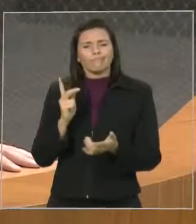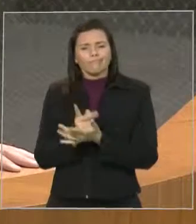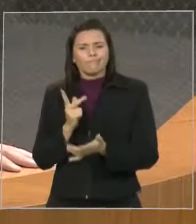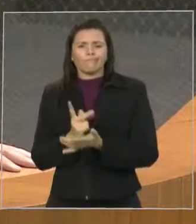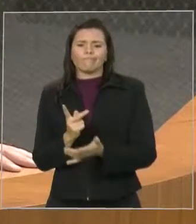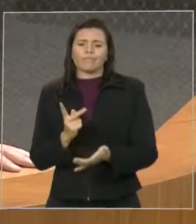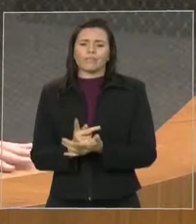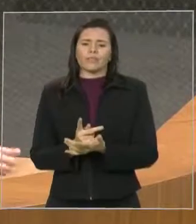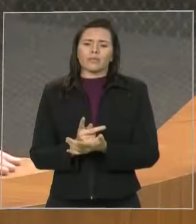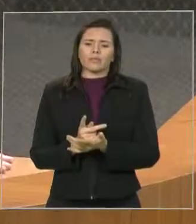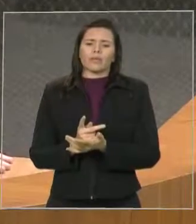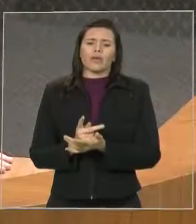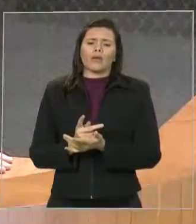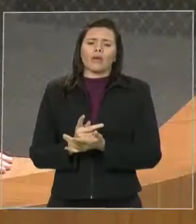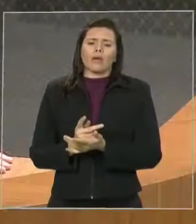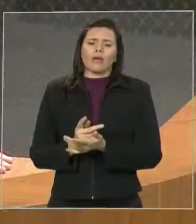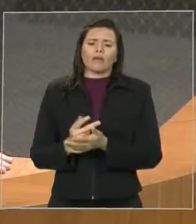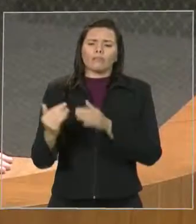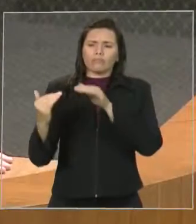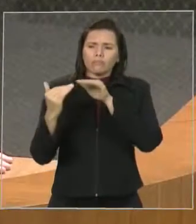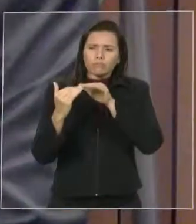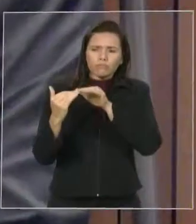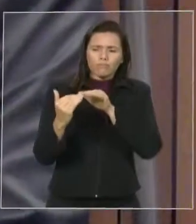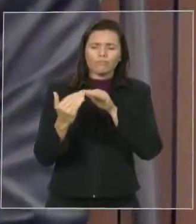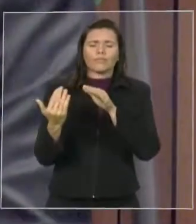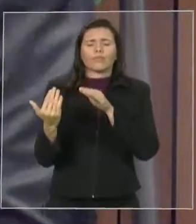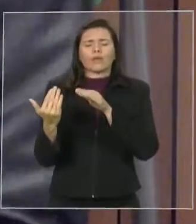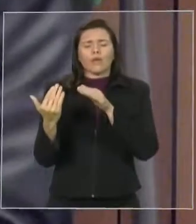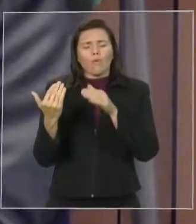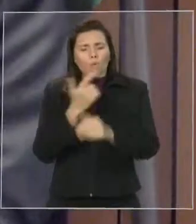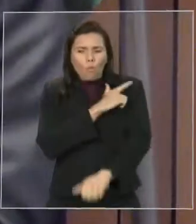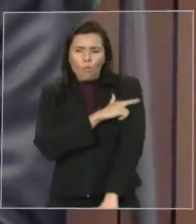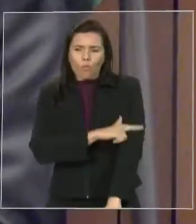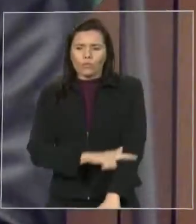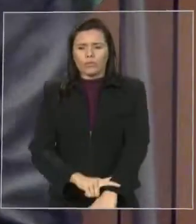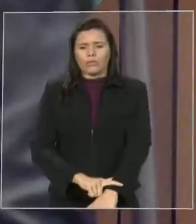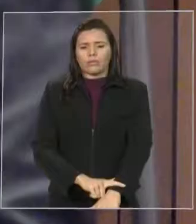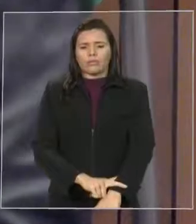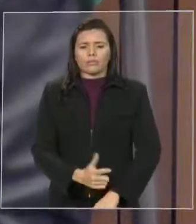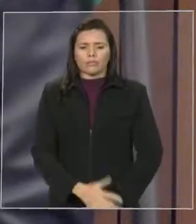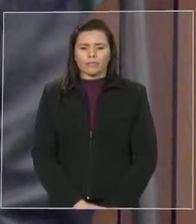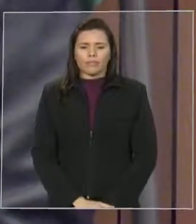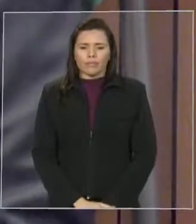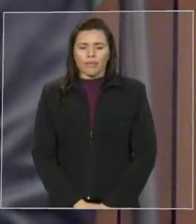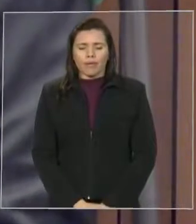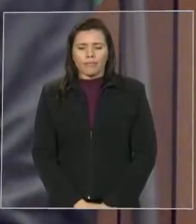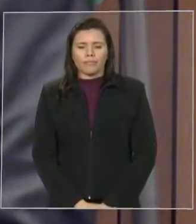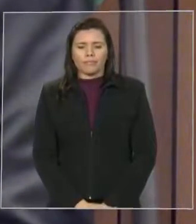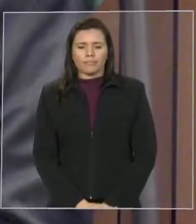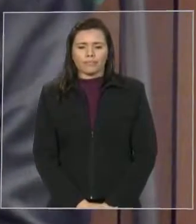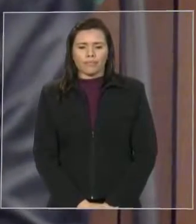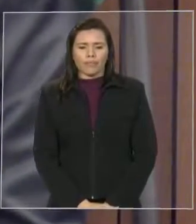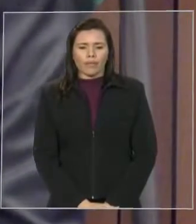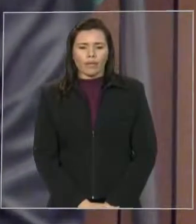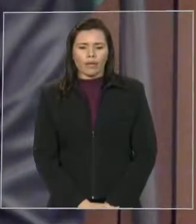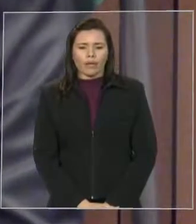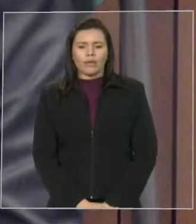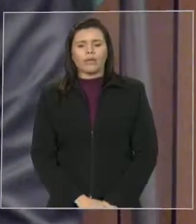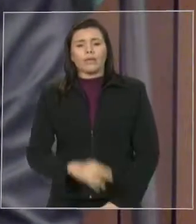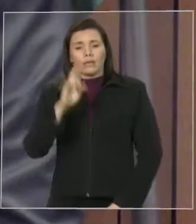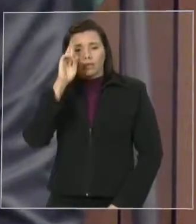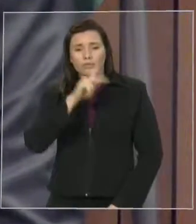e também dentro da ética política. Senhor presidente, queria também aqui aproveitar a oportunidade para lhe